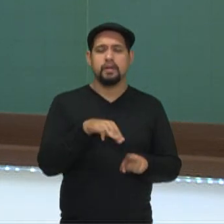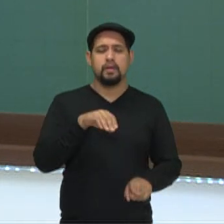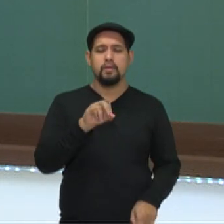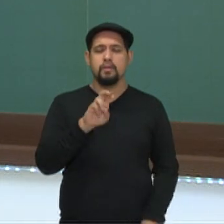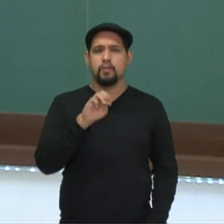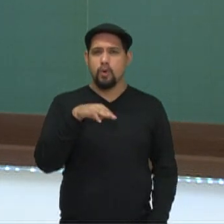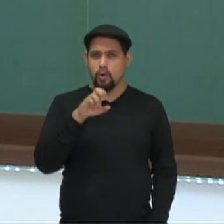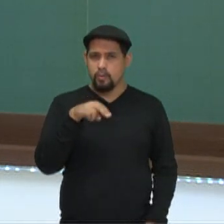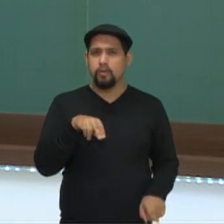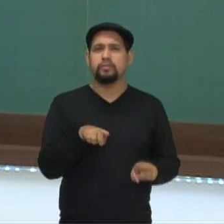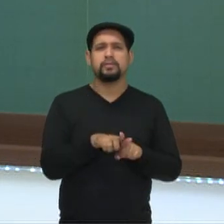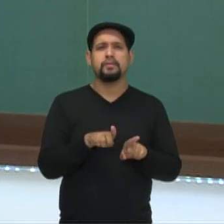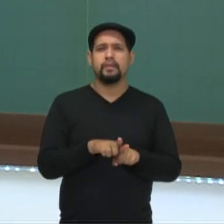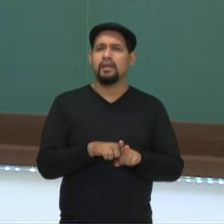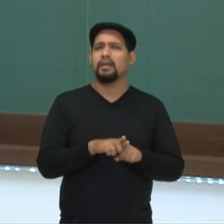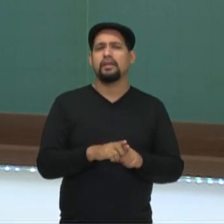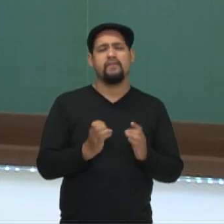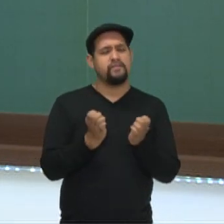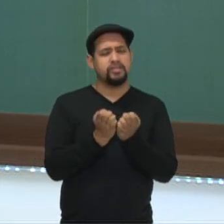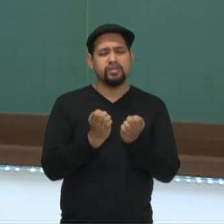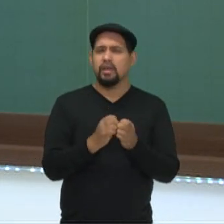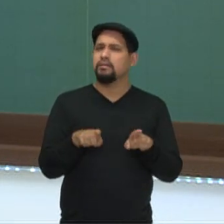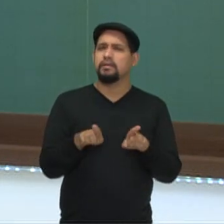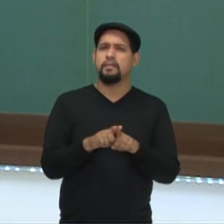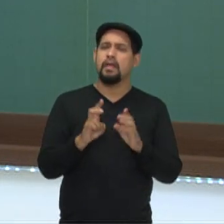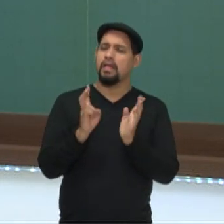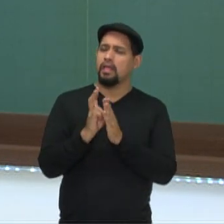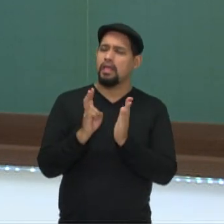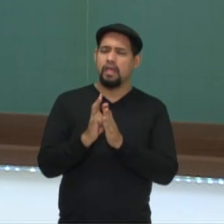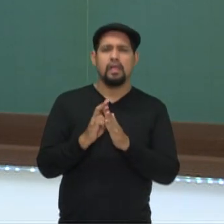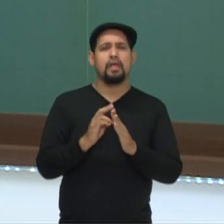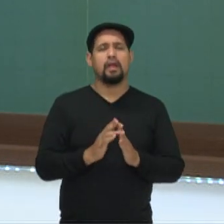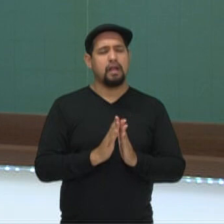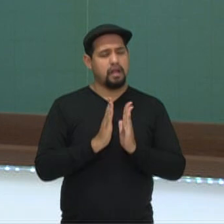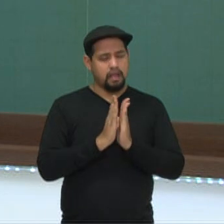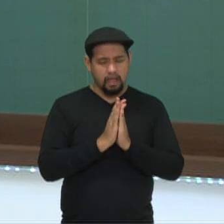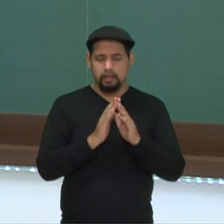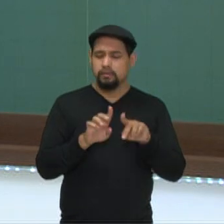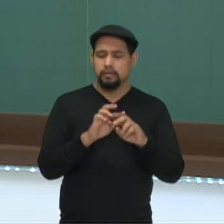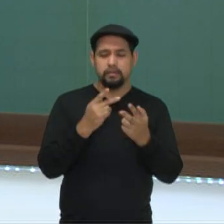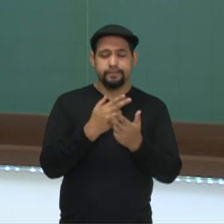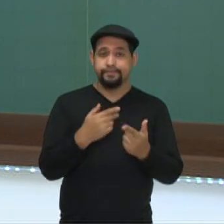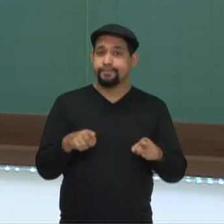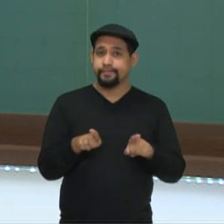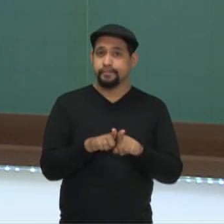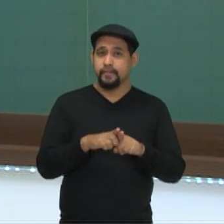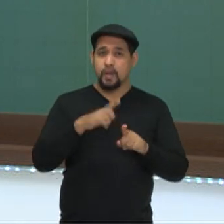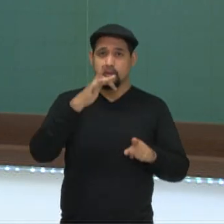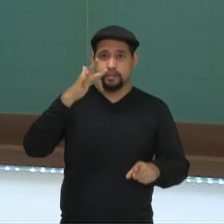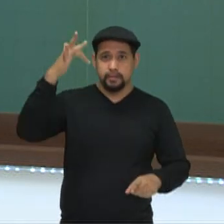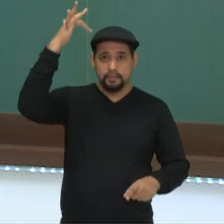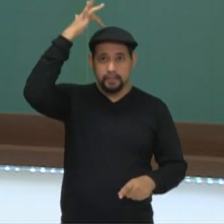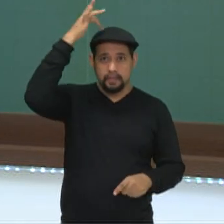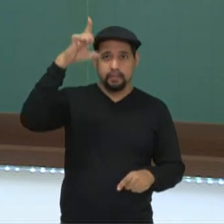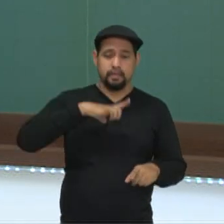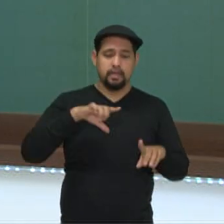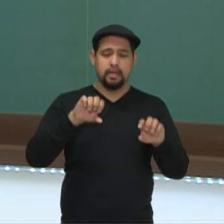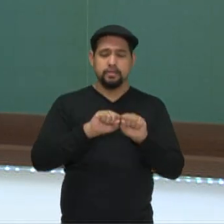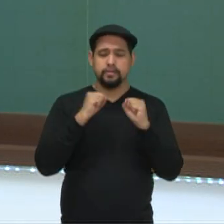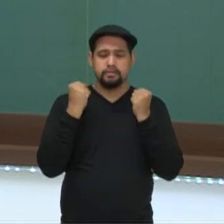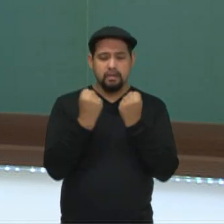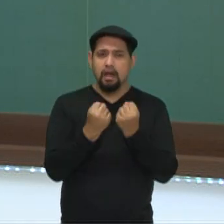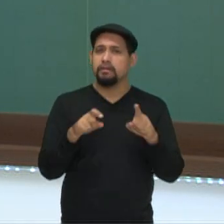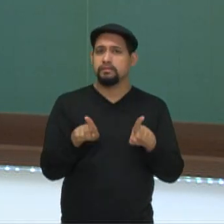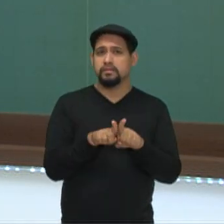evangélico pentecostal, indígena também, as casas de reza, a casa de oração, os espíritas com as suas sociedades